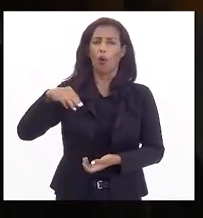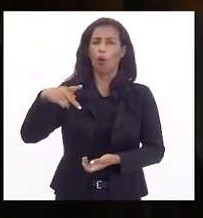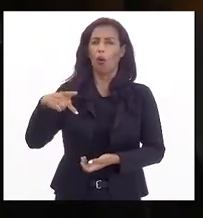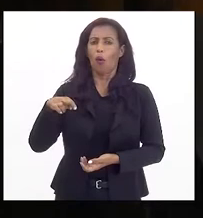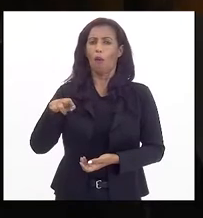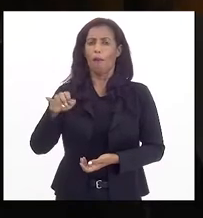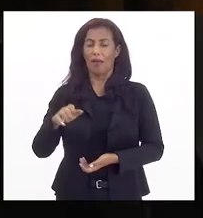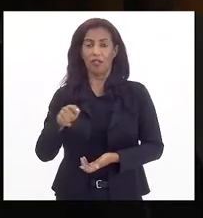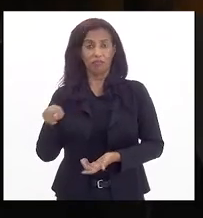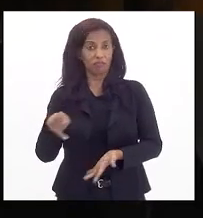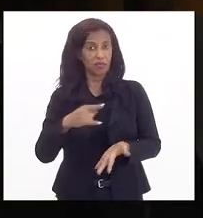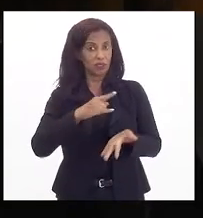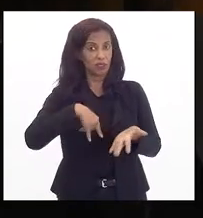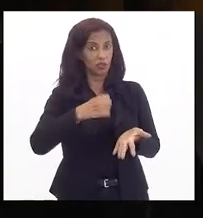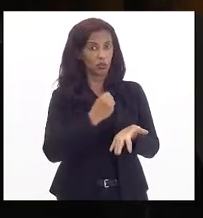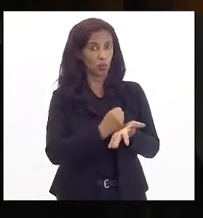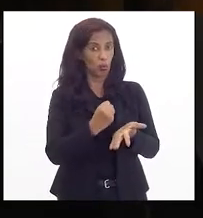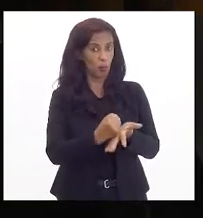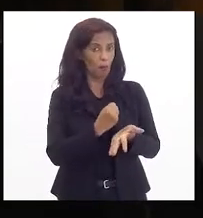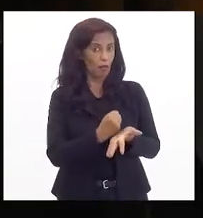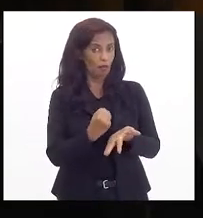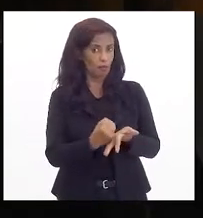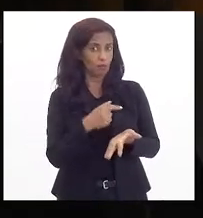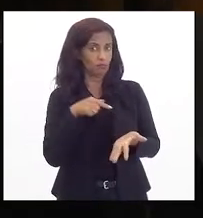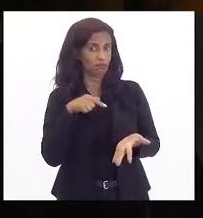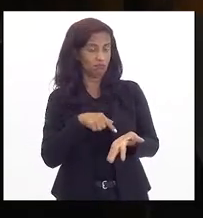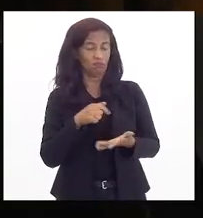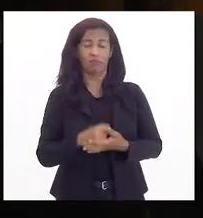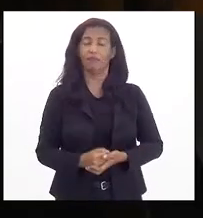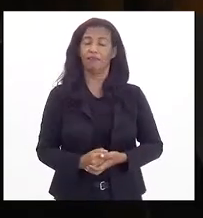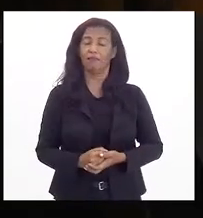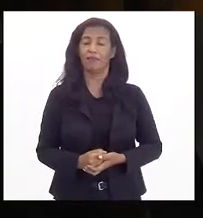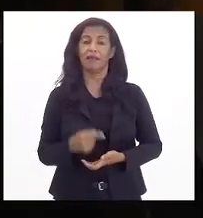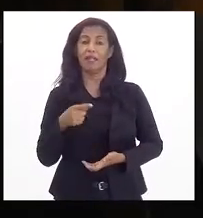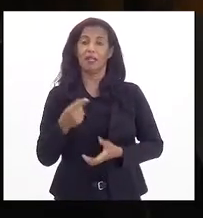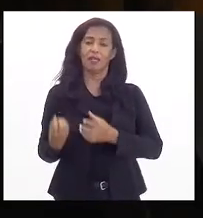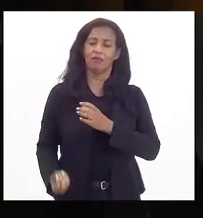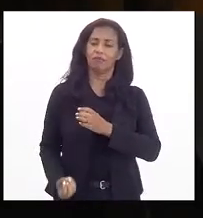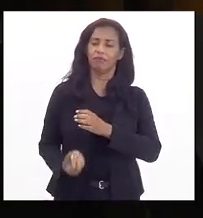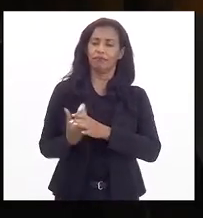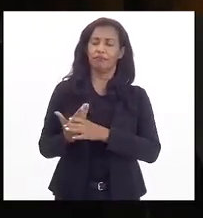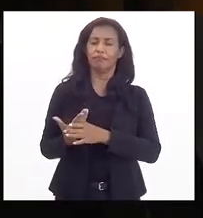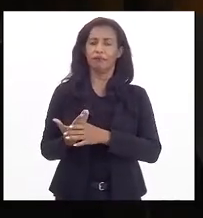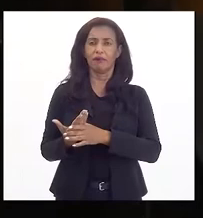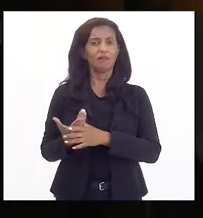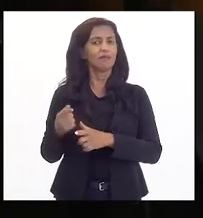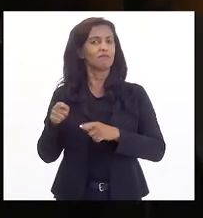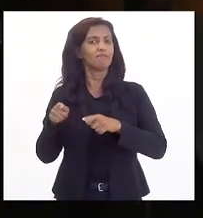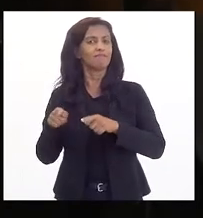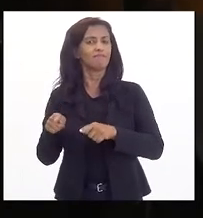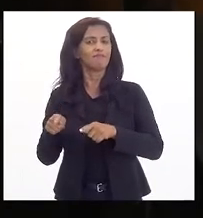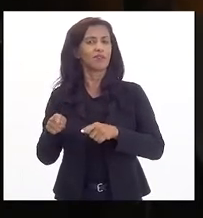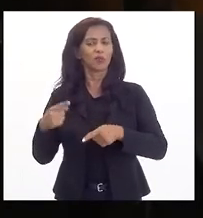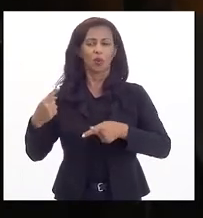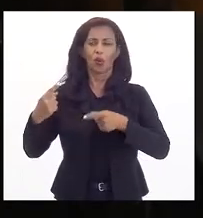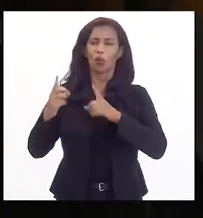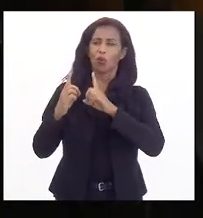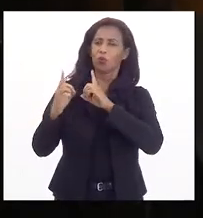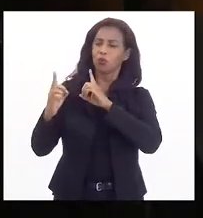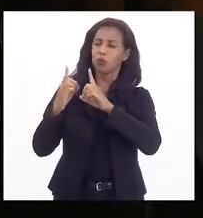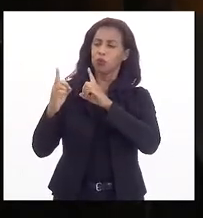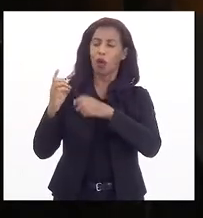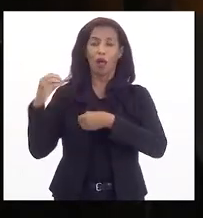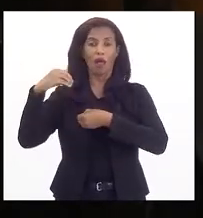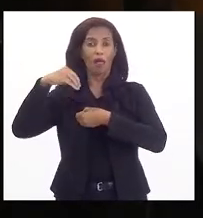esse protocolo de intenções, ele nasce exatamente de uma discussão